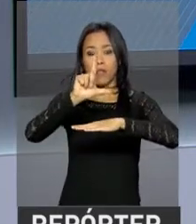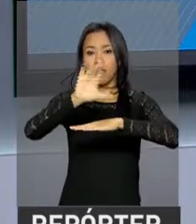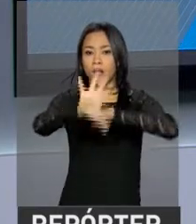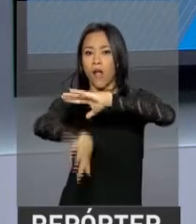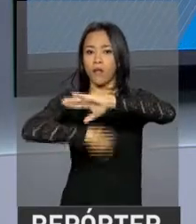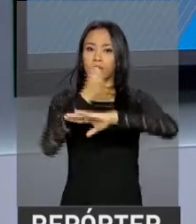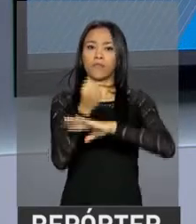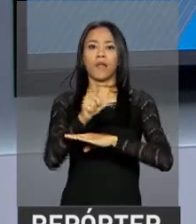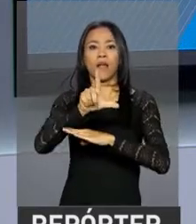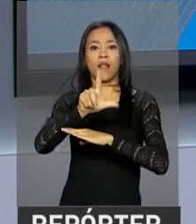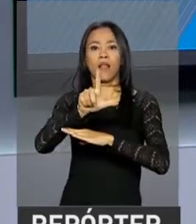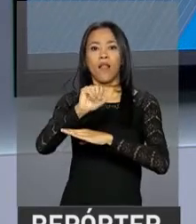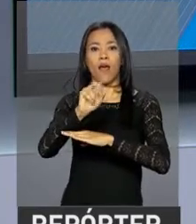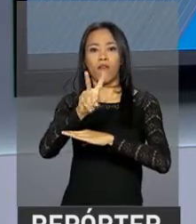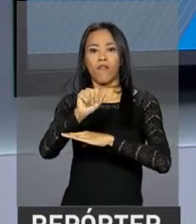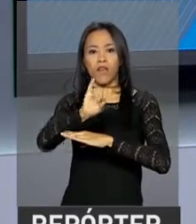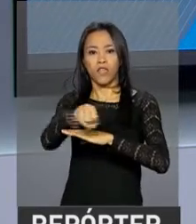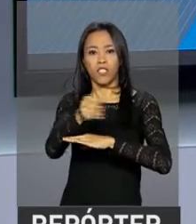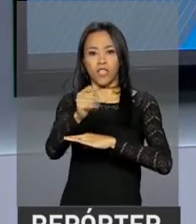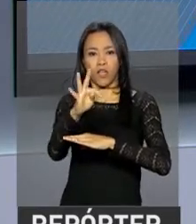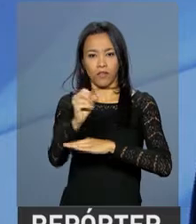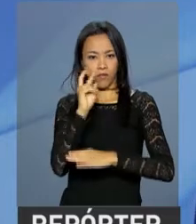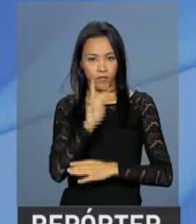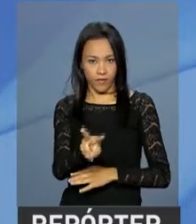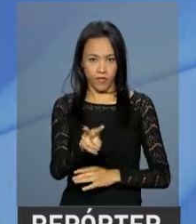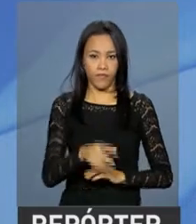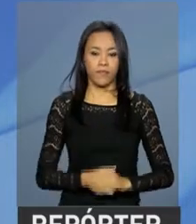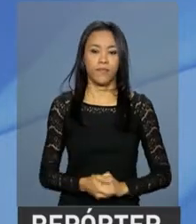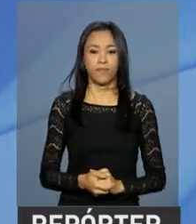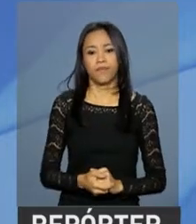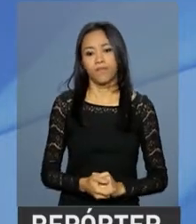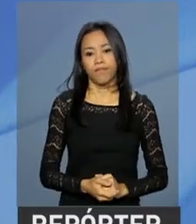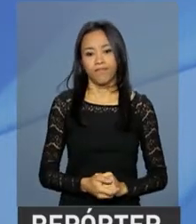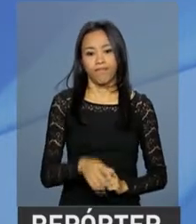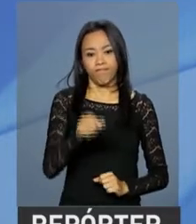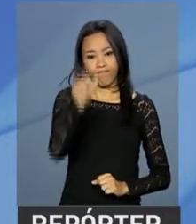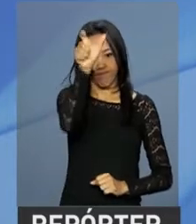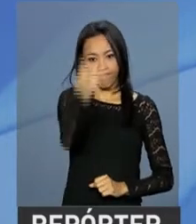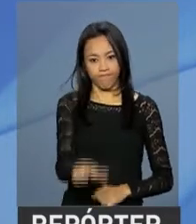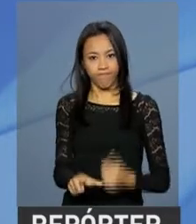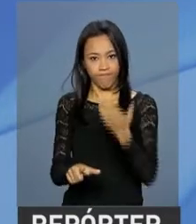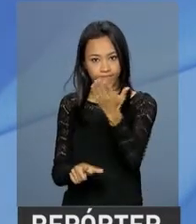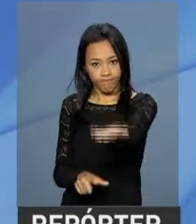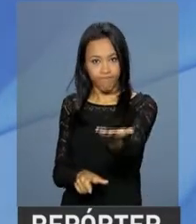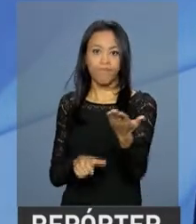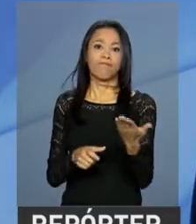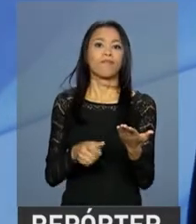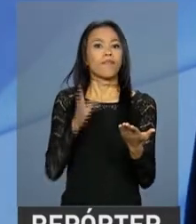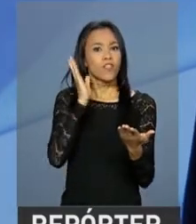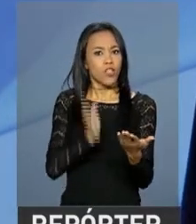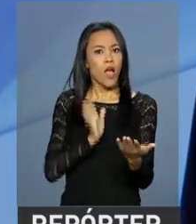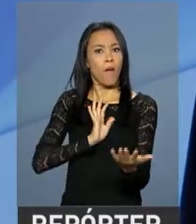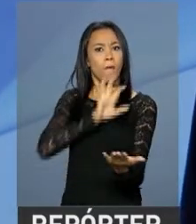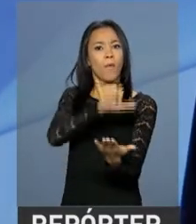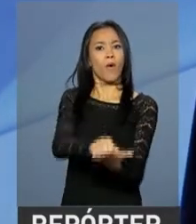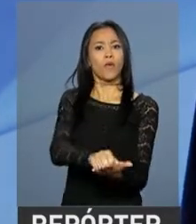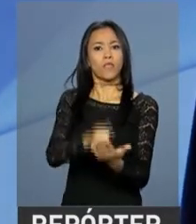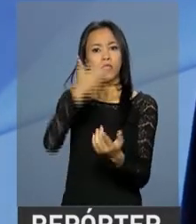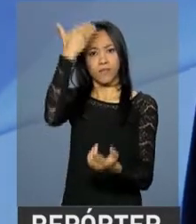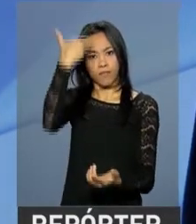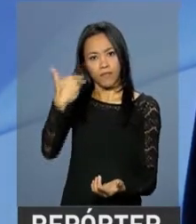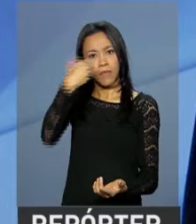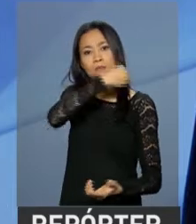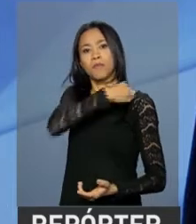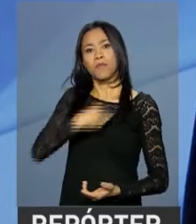acompanhar a reportagem de paulo la sálvia o jurista torquato jardim tomou posse como ministro da justiça